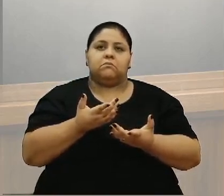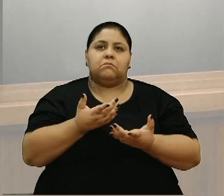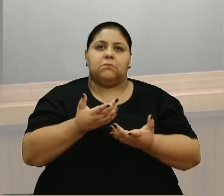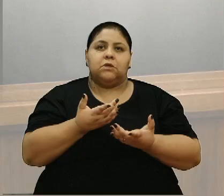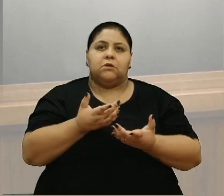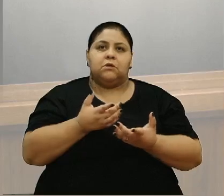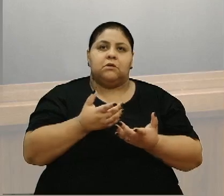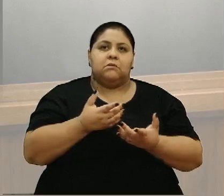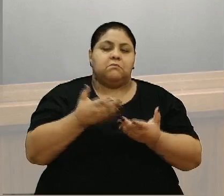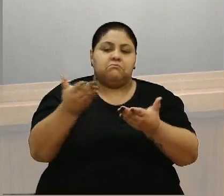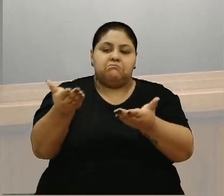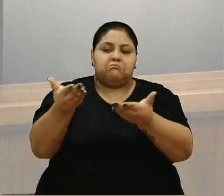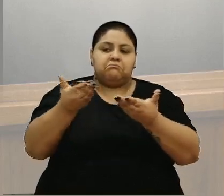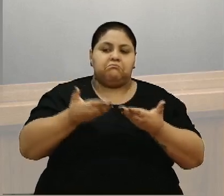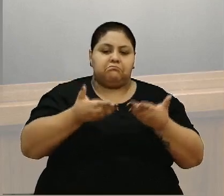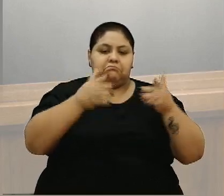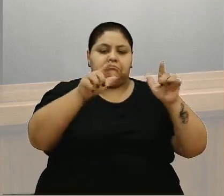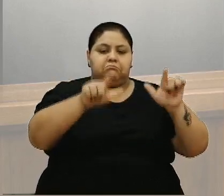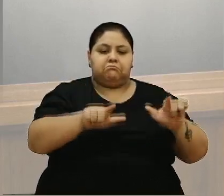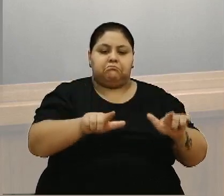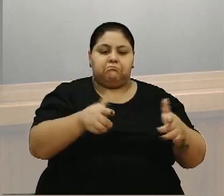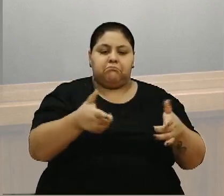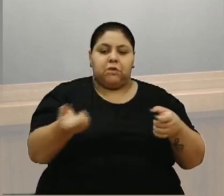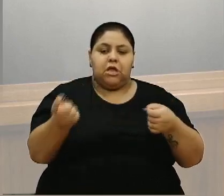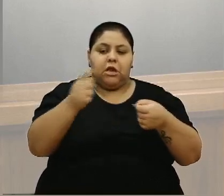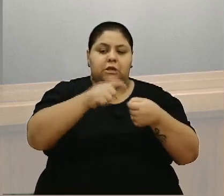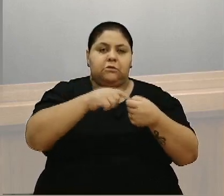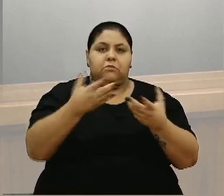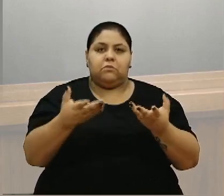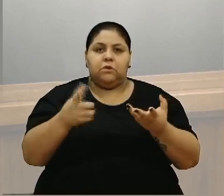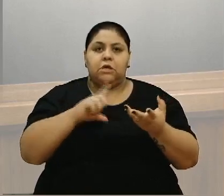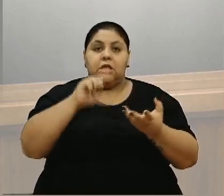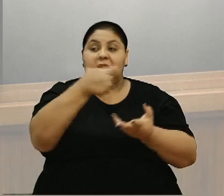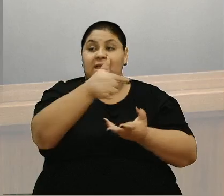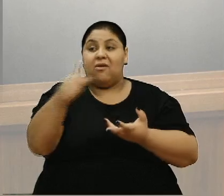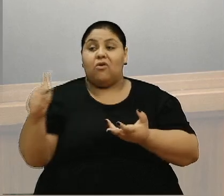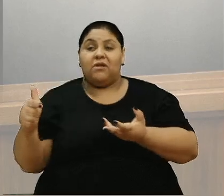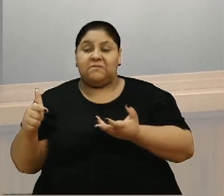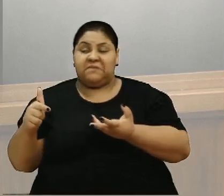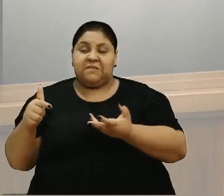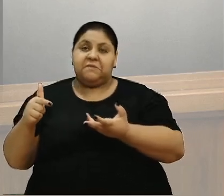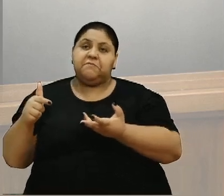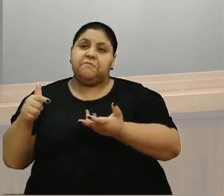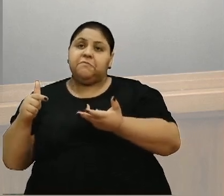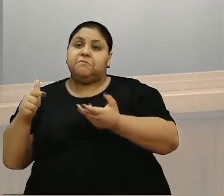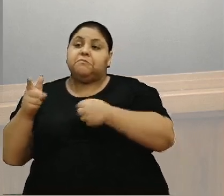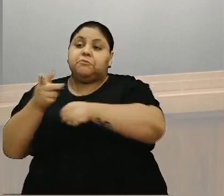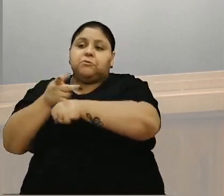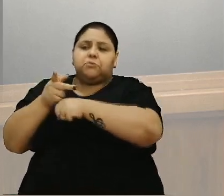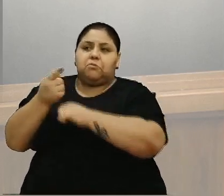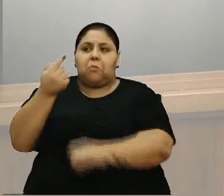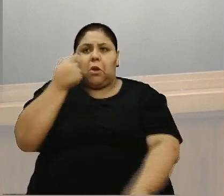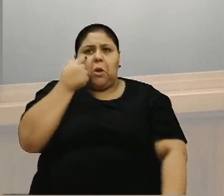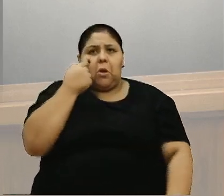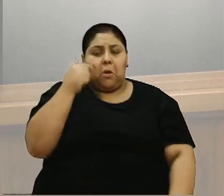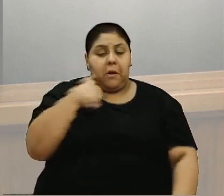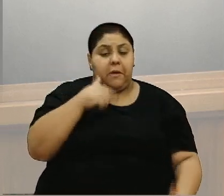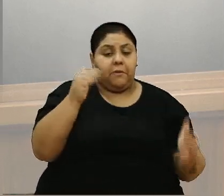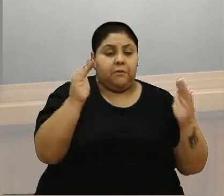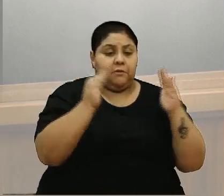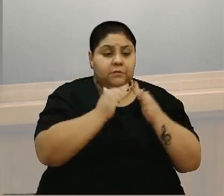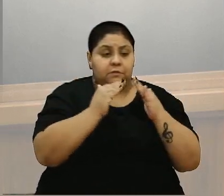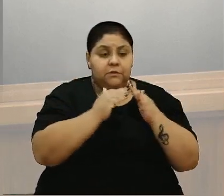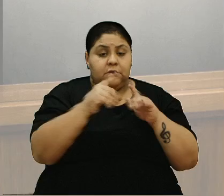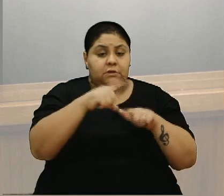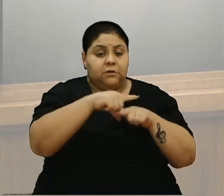espaço, que não recebem retorno. Tem outras que nos procuraram, olha, minha casa... Eu